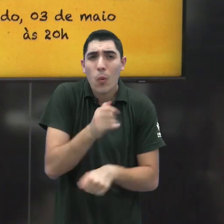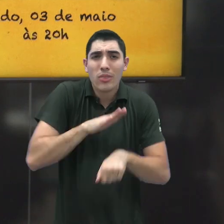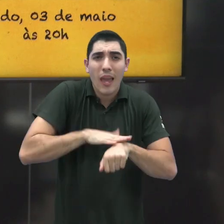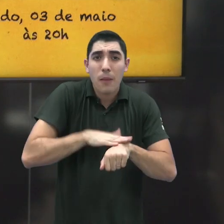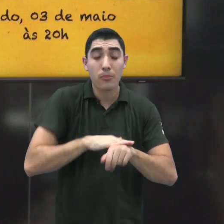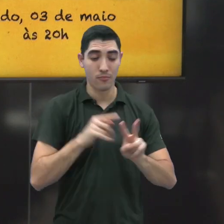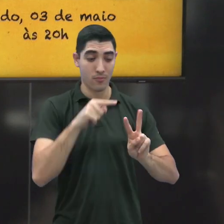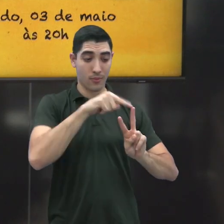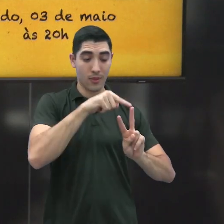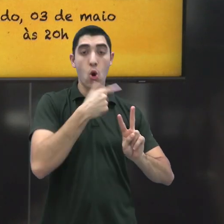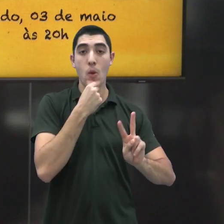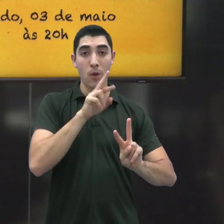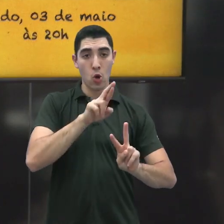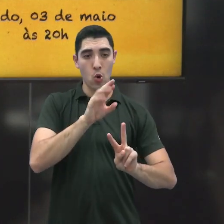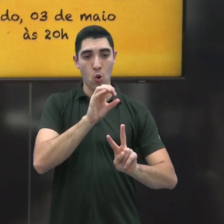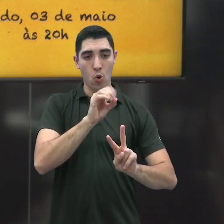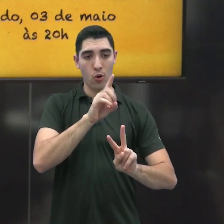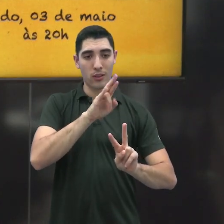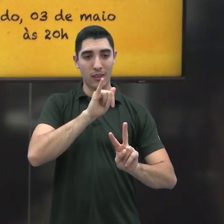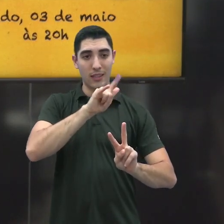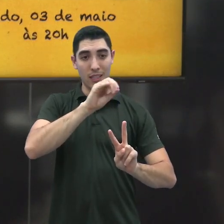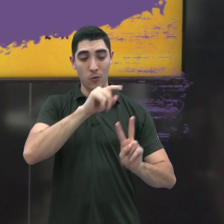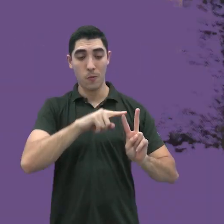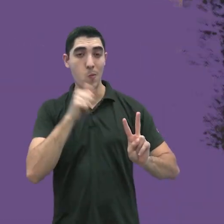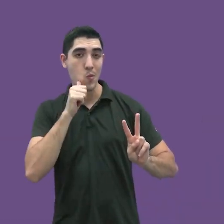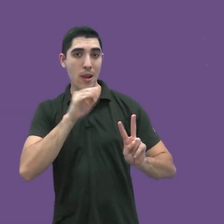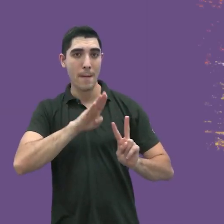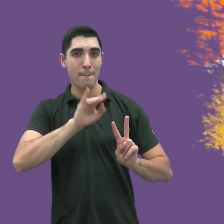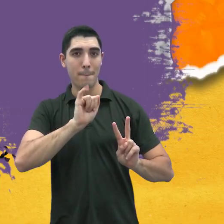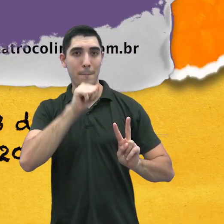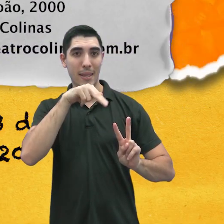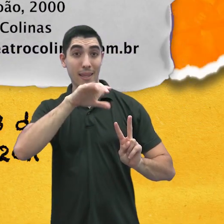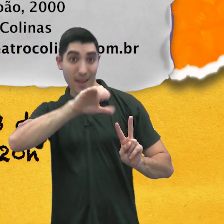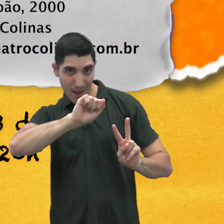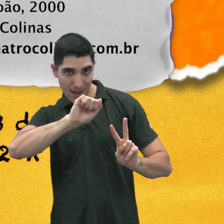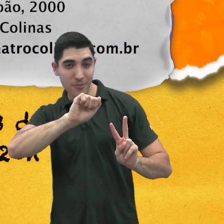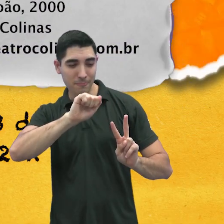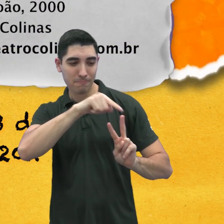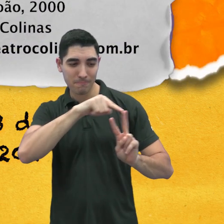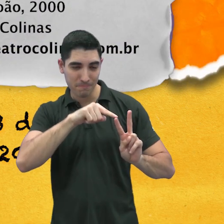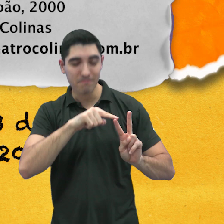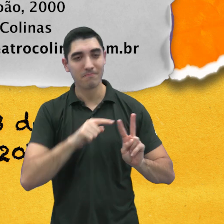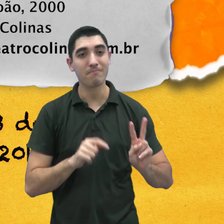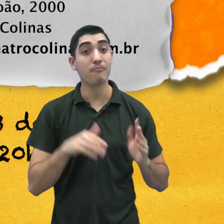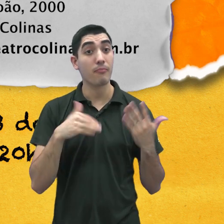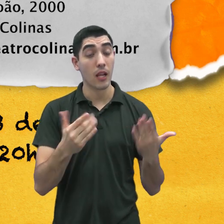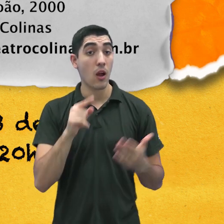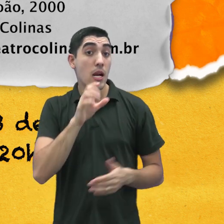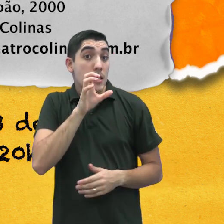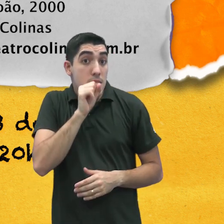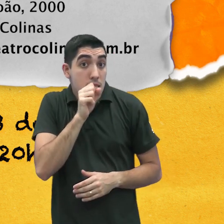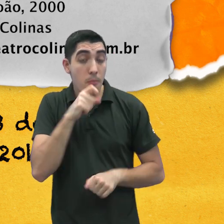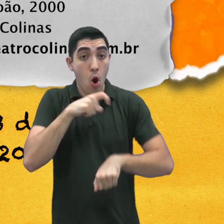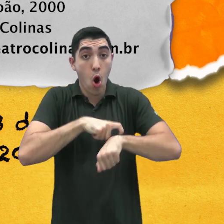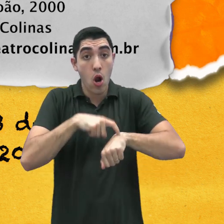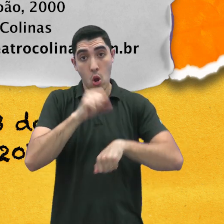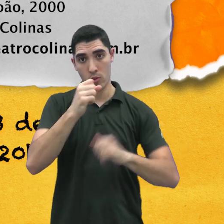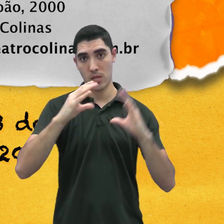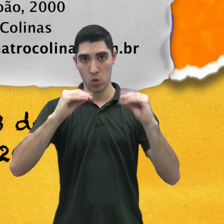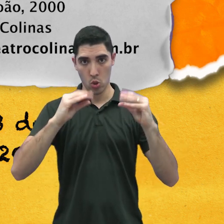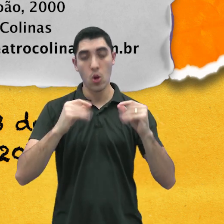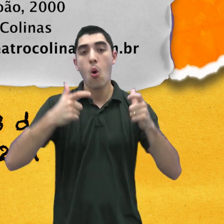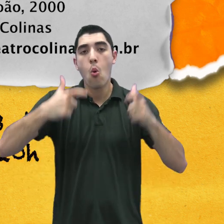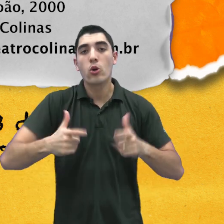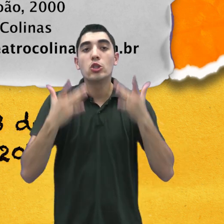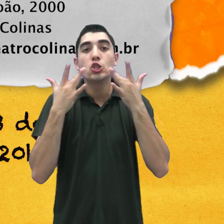recém-casado, interpretado por Rodrigo Favanello e Bianca Rinaldi. Então, o espetáculo, né, estreia nesse